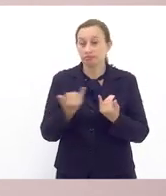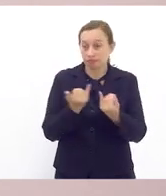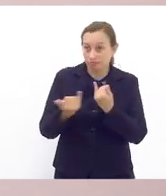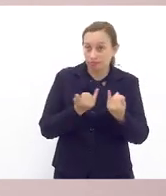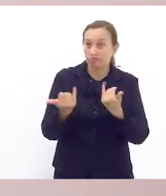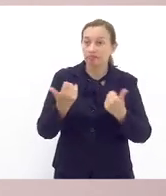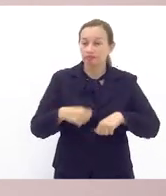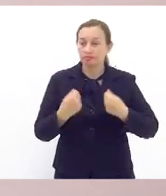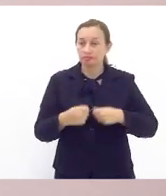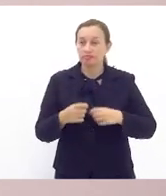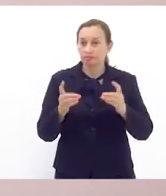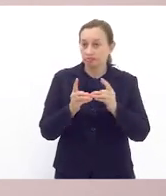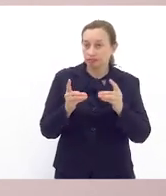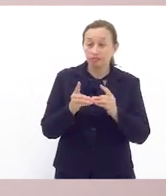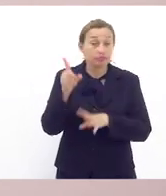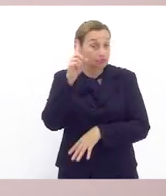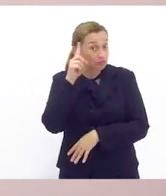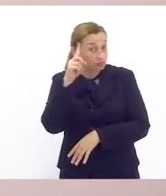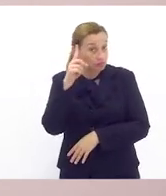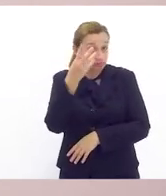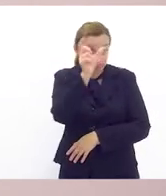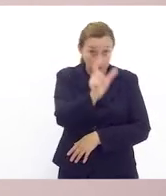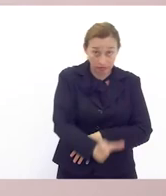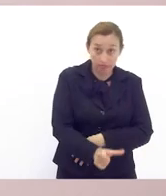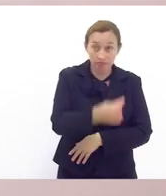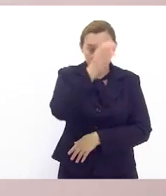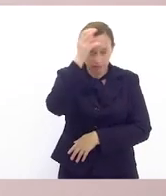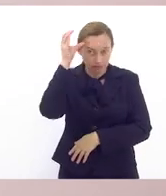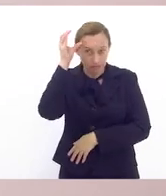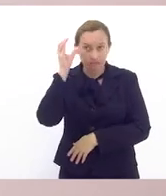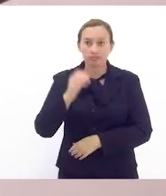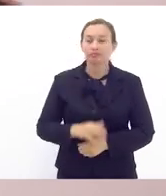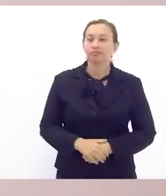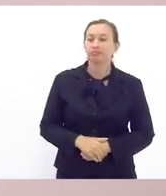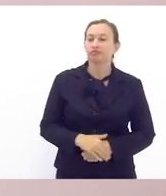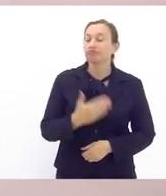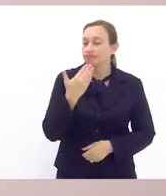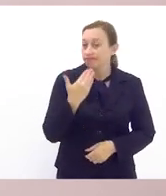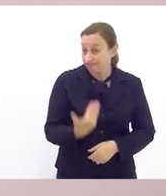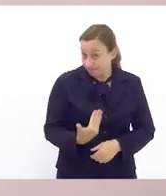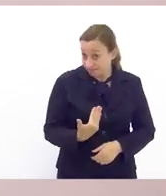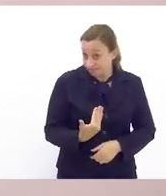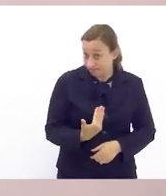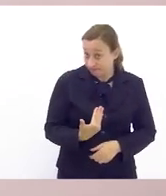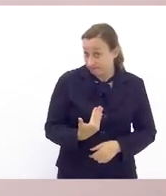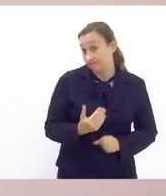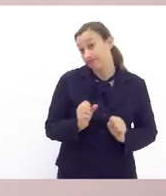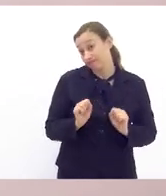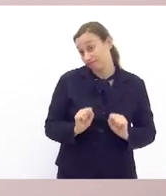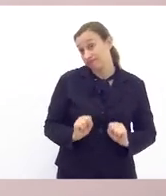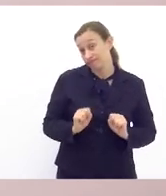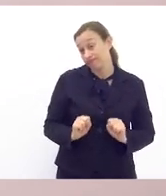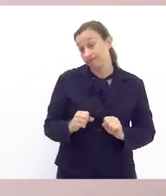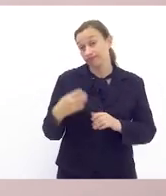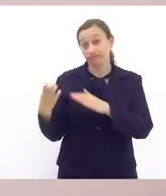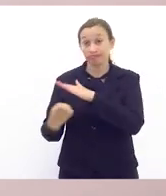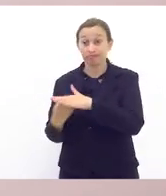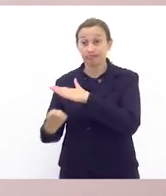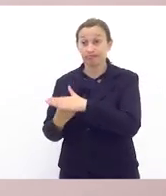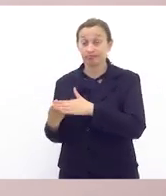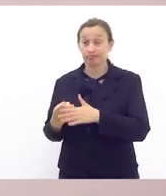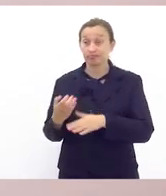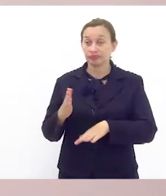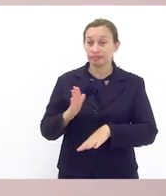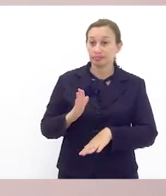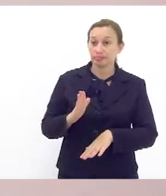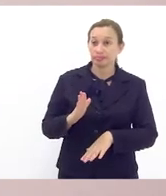um atendimento diário para esse consumidor e solicitar né se é que isso é possível as empresas que deem